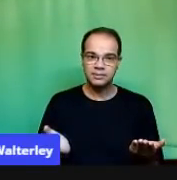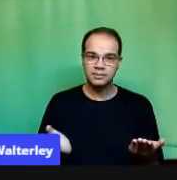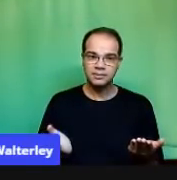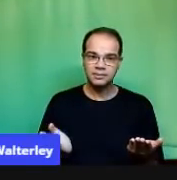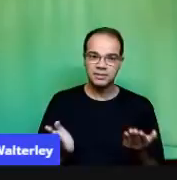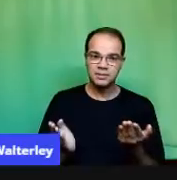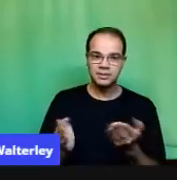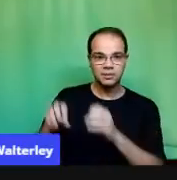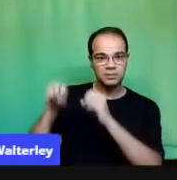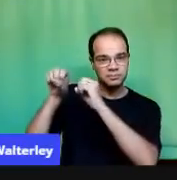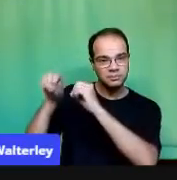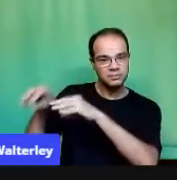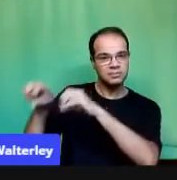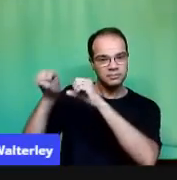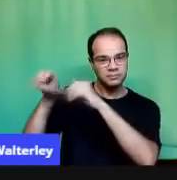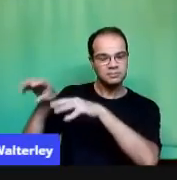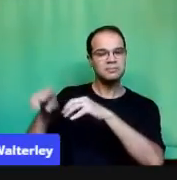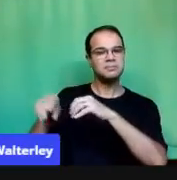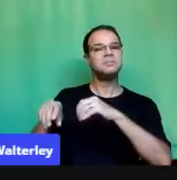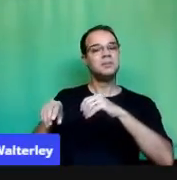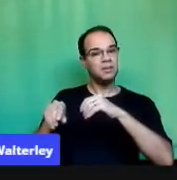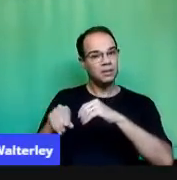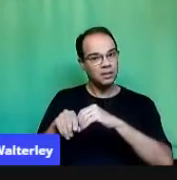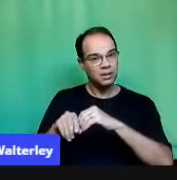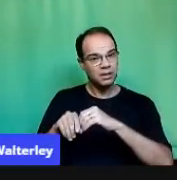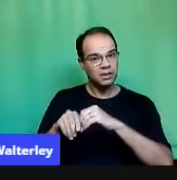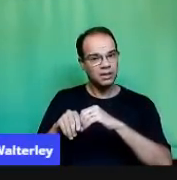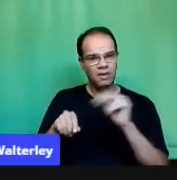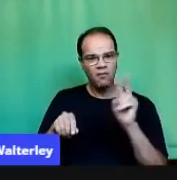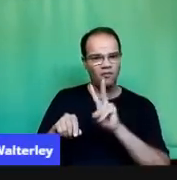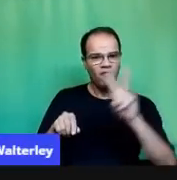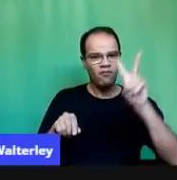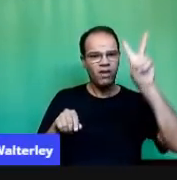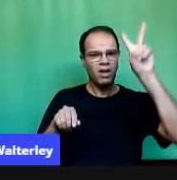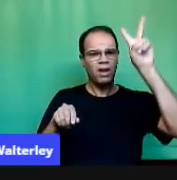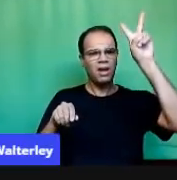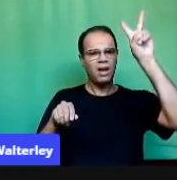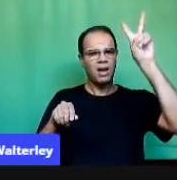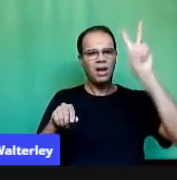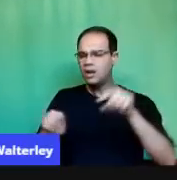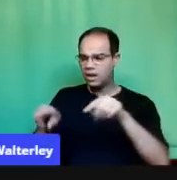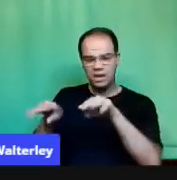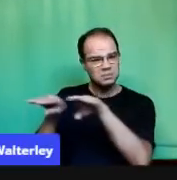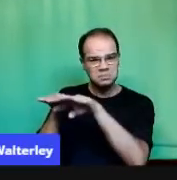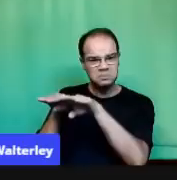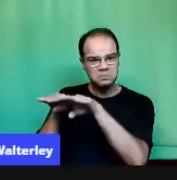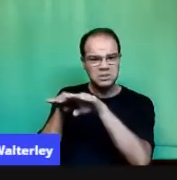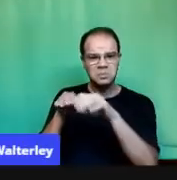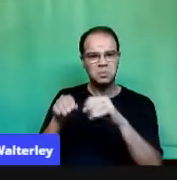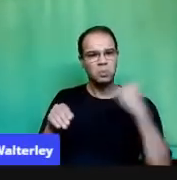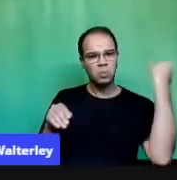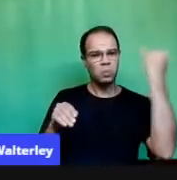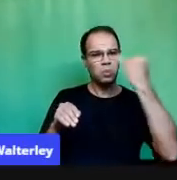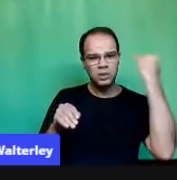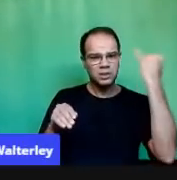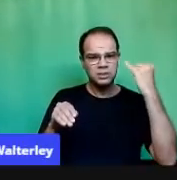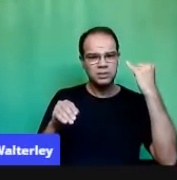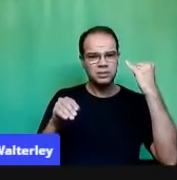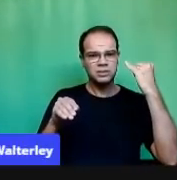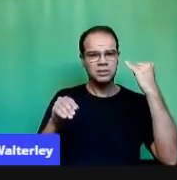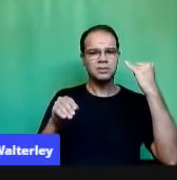sociedade. Qual é o valor e como que nós vamos conseguir atingir essas famílias para que